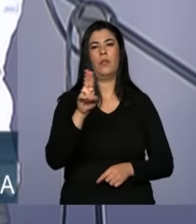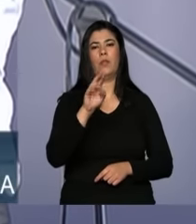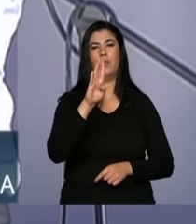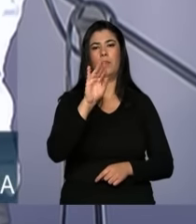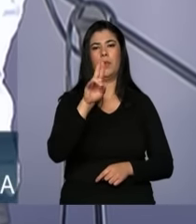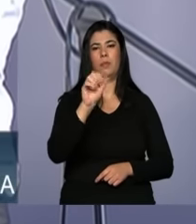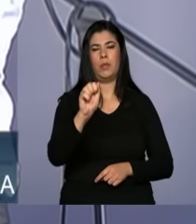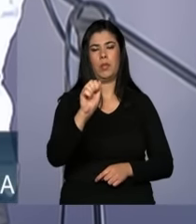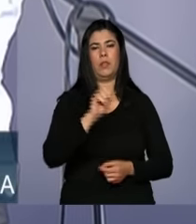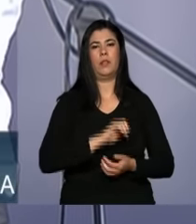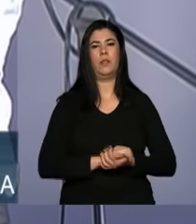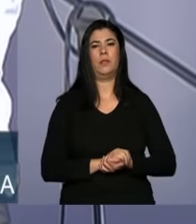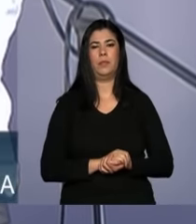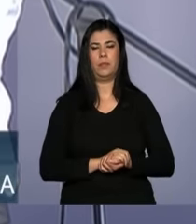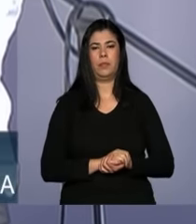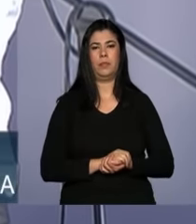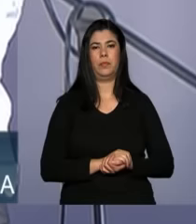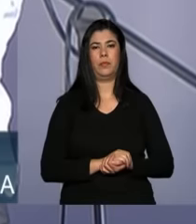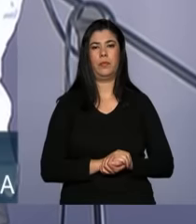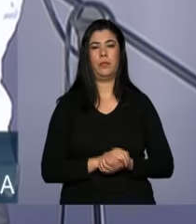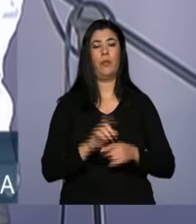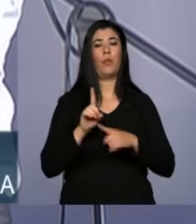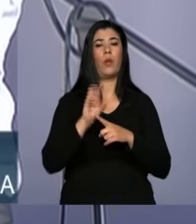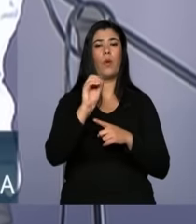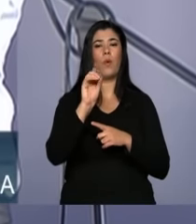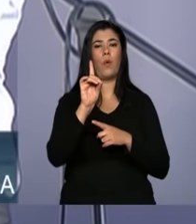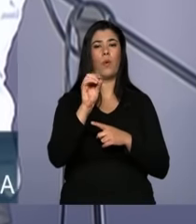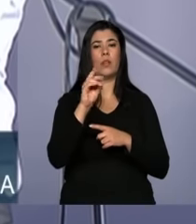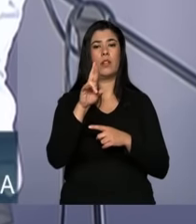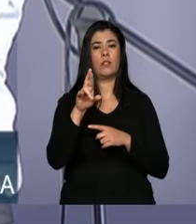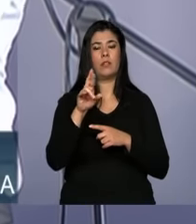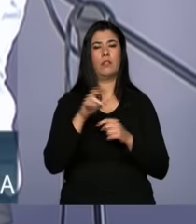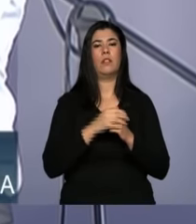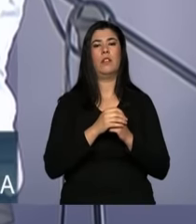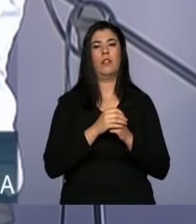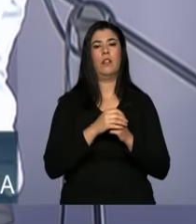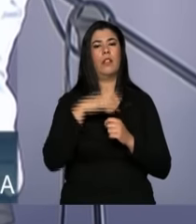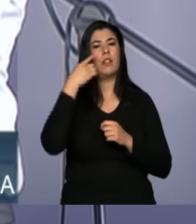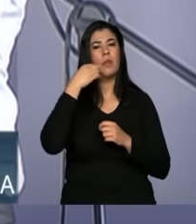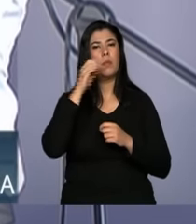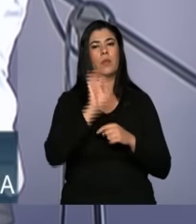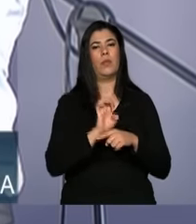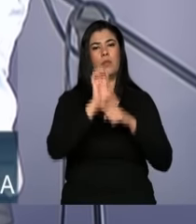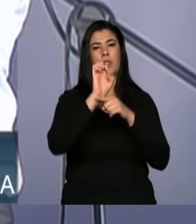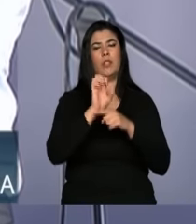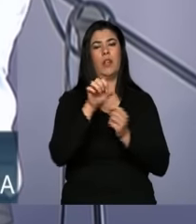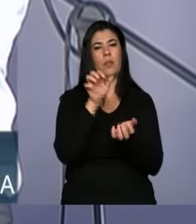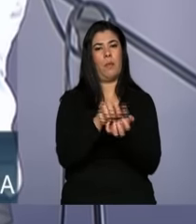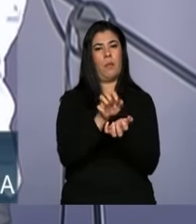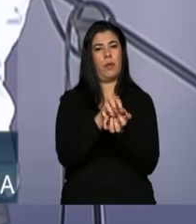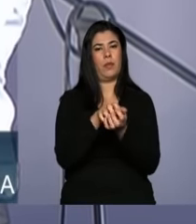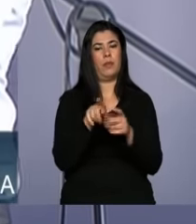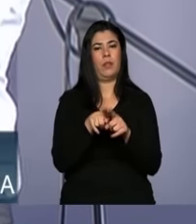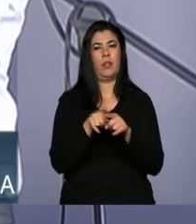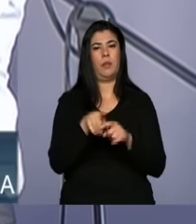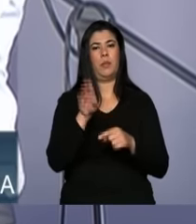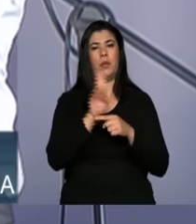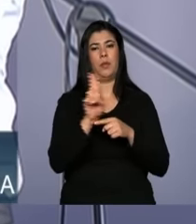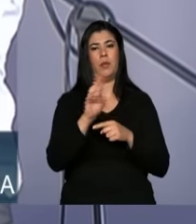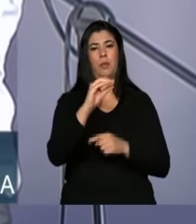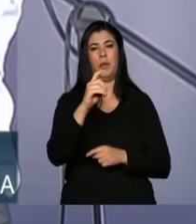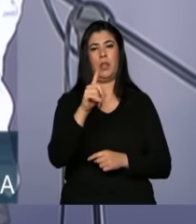Coroa, deputada estadual. Odacia Amorim, deputada estadual de Pernambuco. Carlos